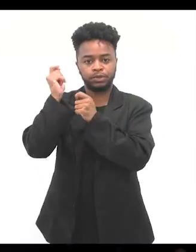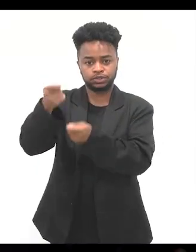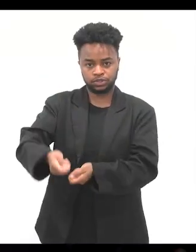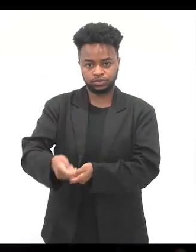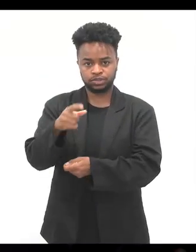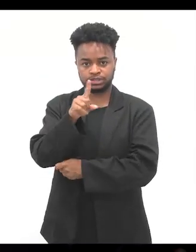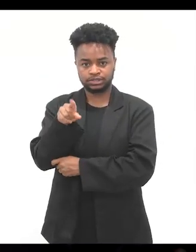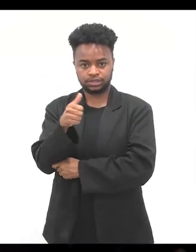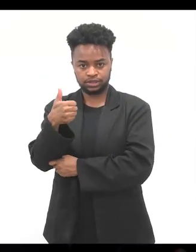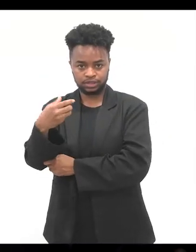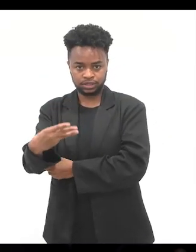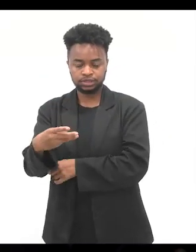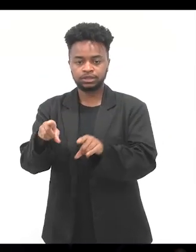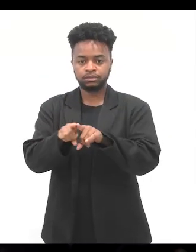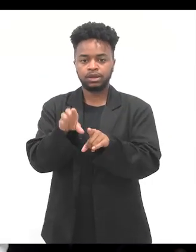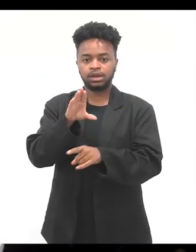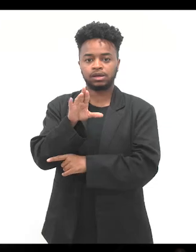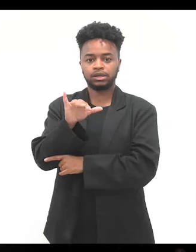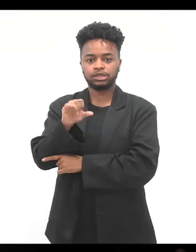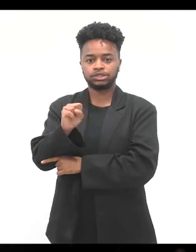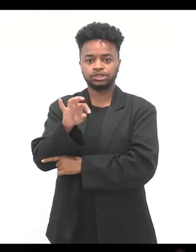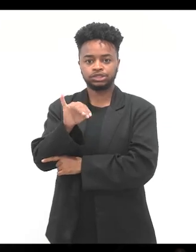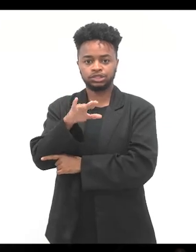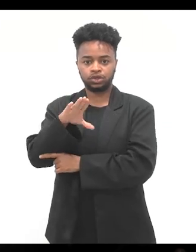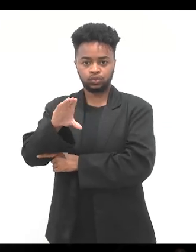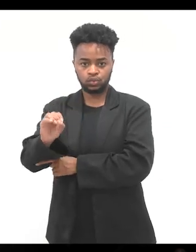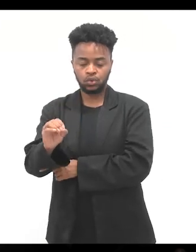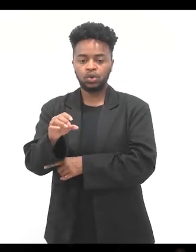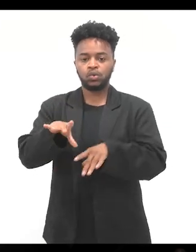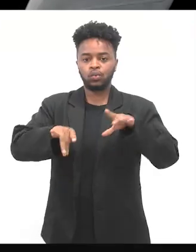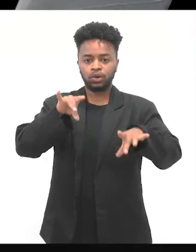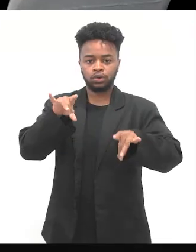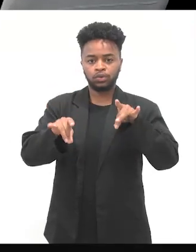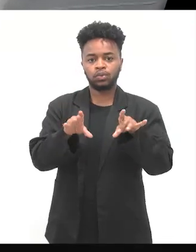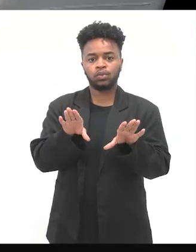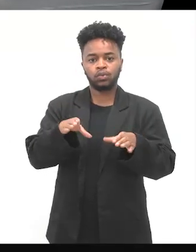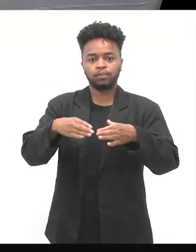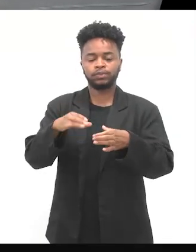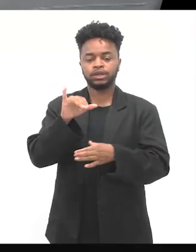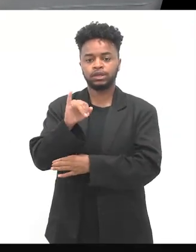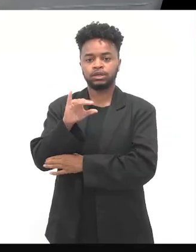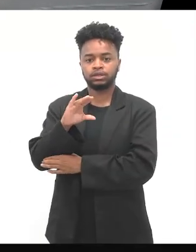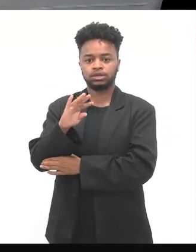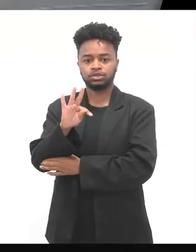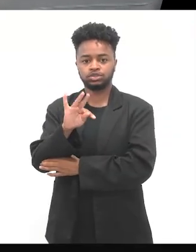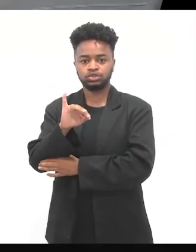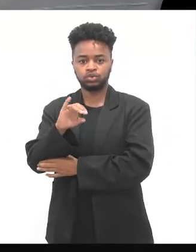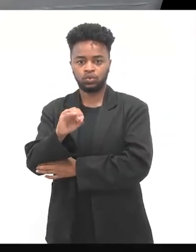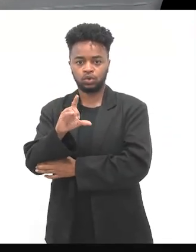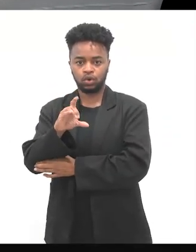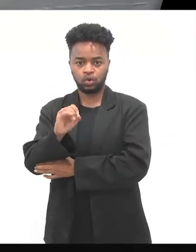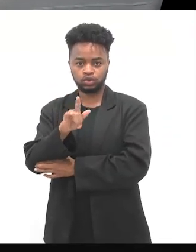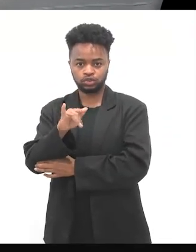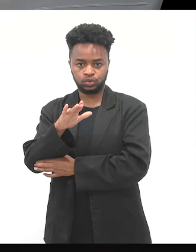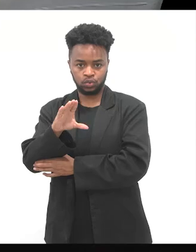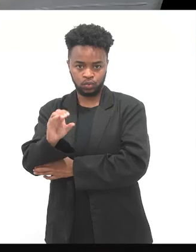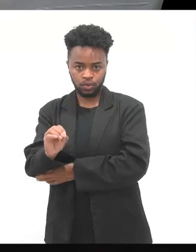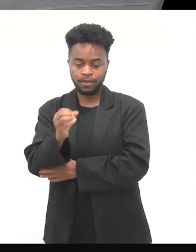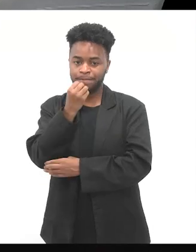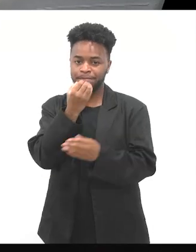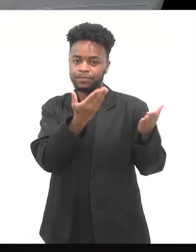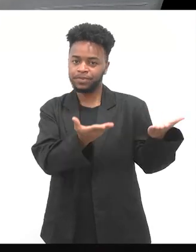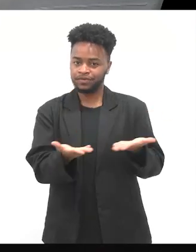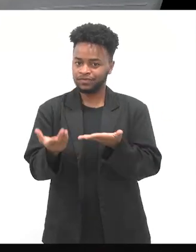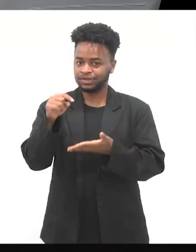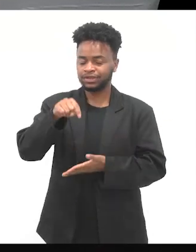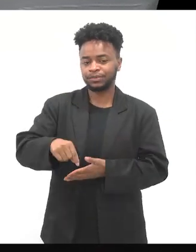coleção ictiológica do Museu Nacional da UFRJ. Sejam muito bem-vindos, obrigada pela presença aqui no Ciência e Existência.